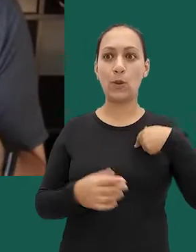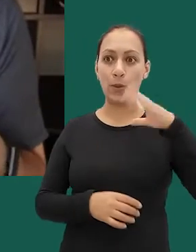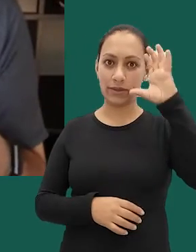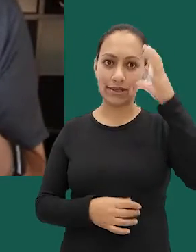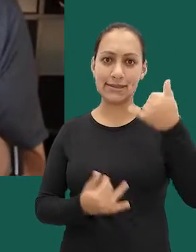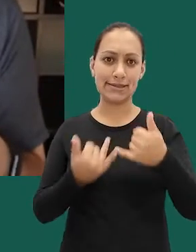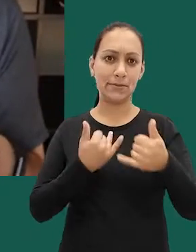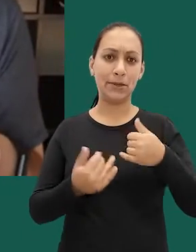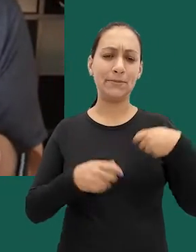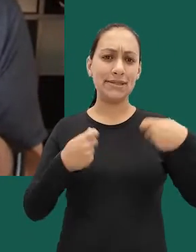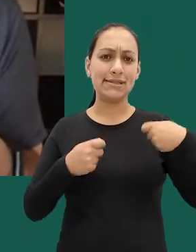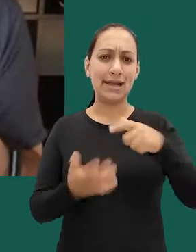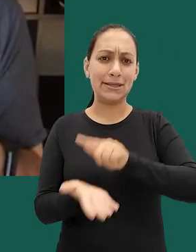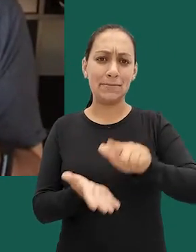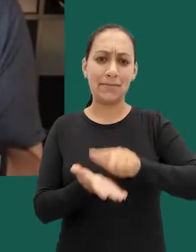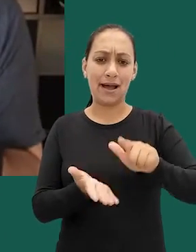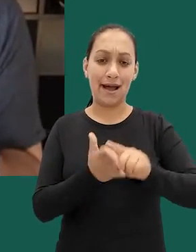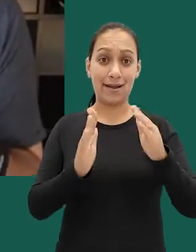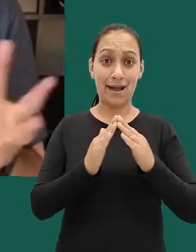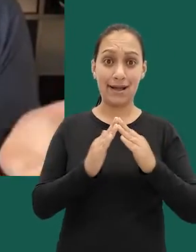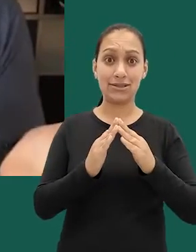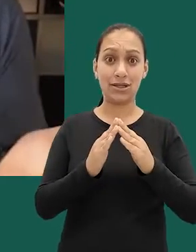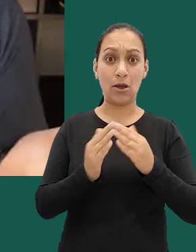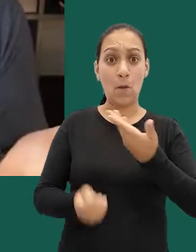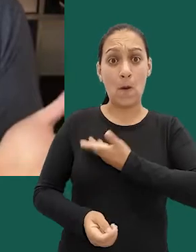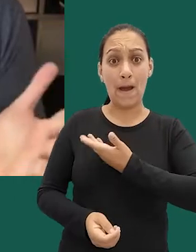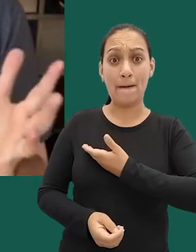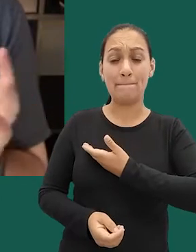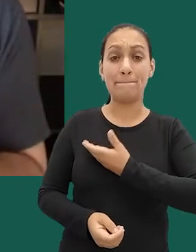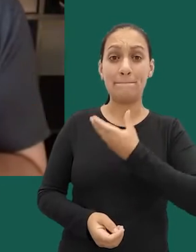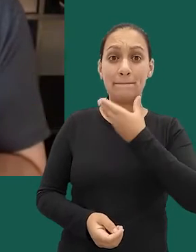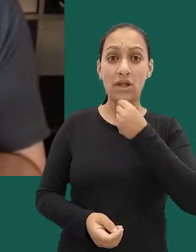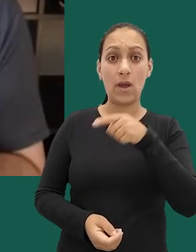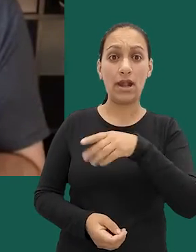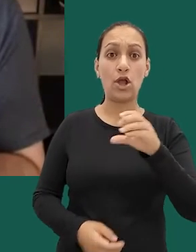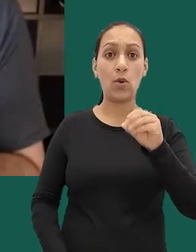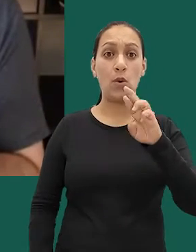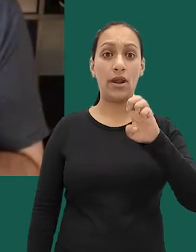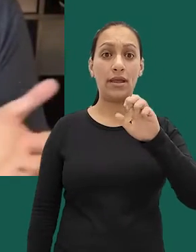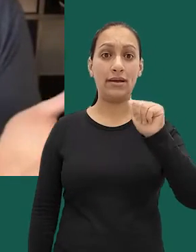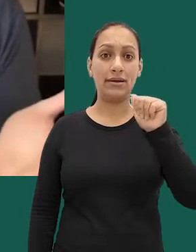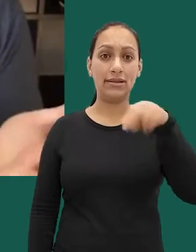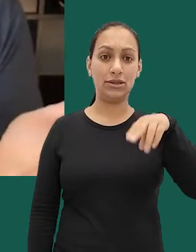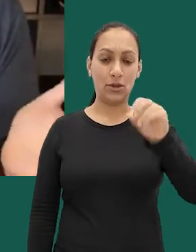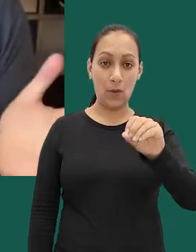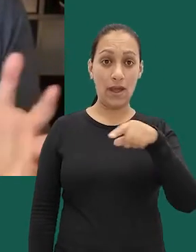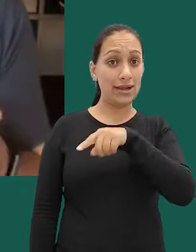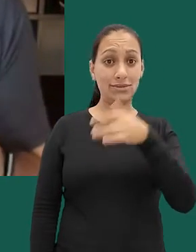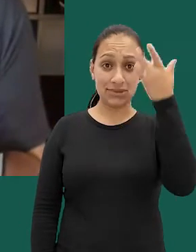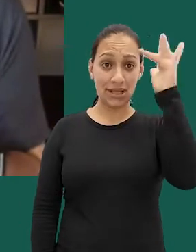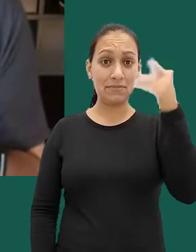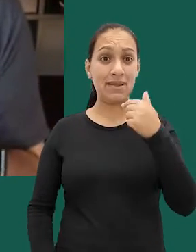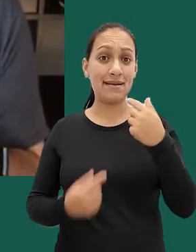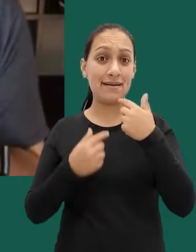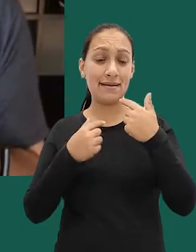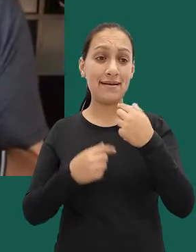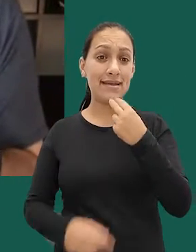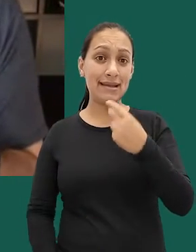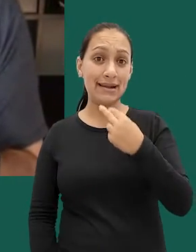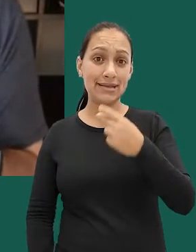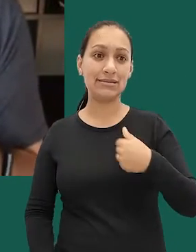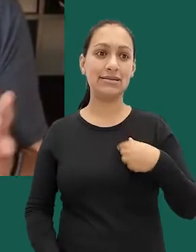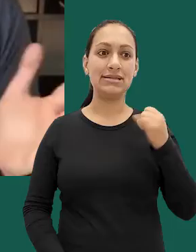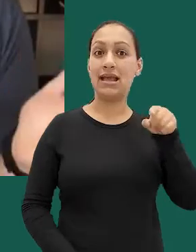casa por 14 horas com um amigo coreano, que não falava inglês direito, e a gente falou para ele, se você não sabe o que fazer, taca